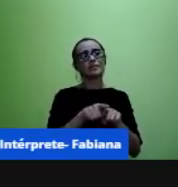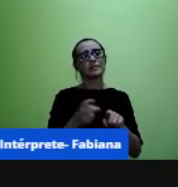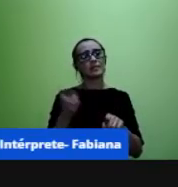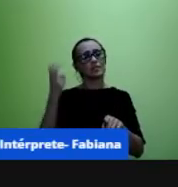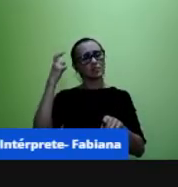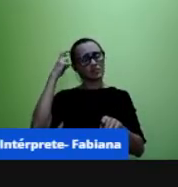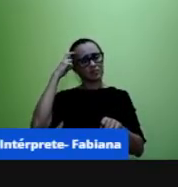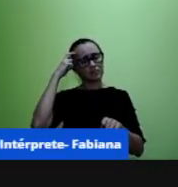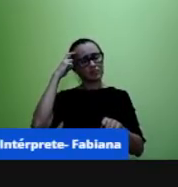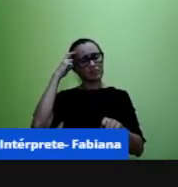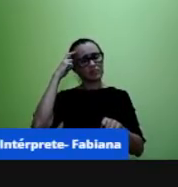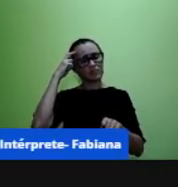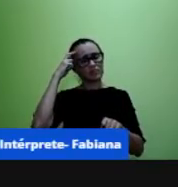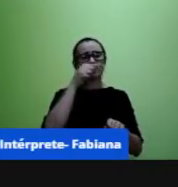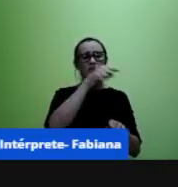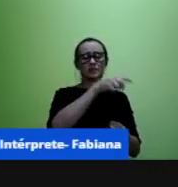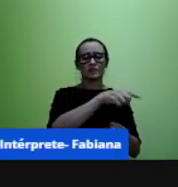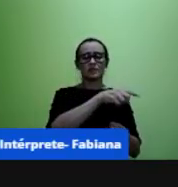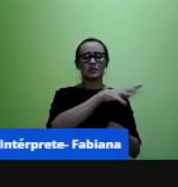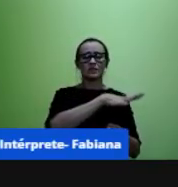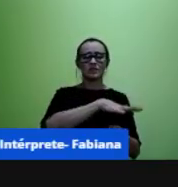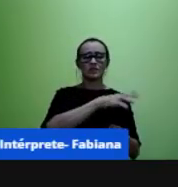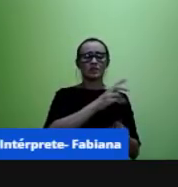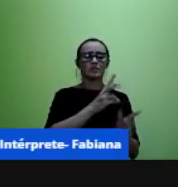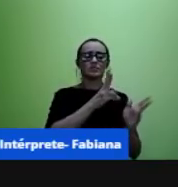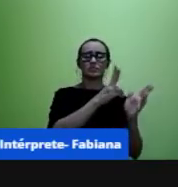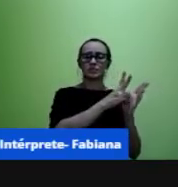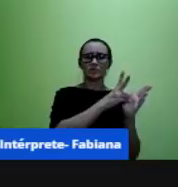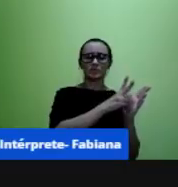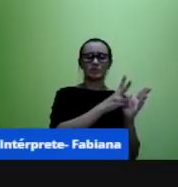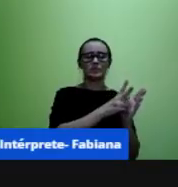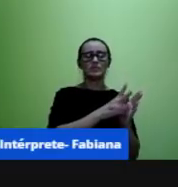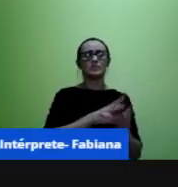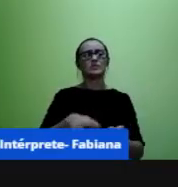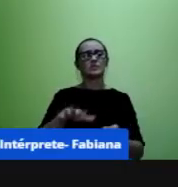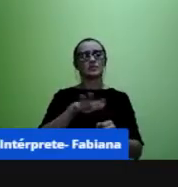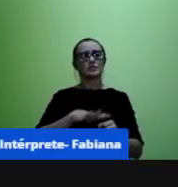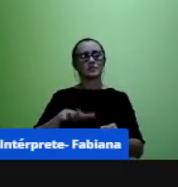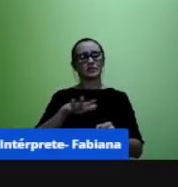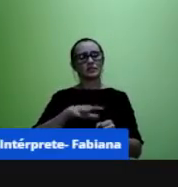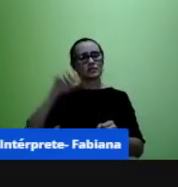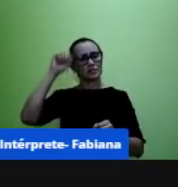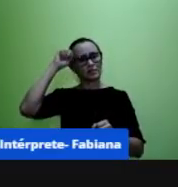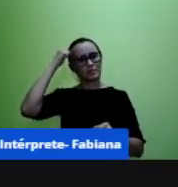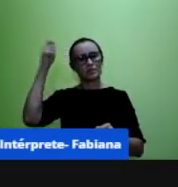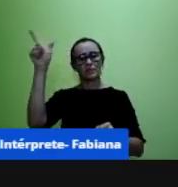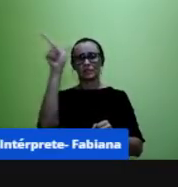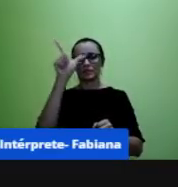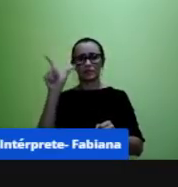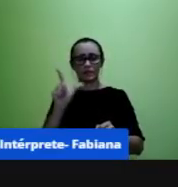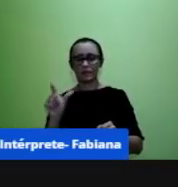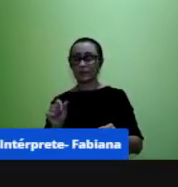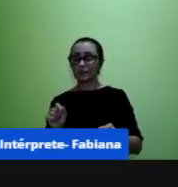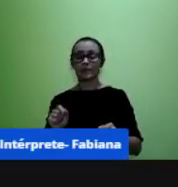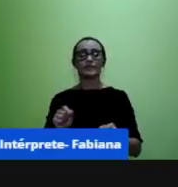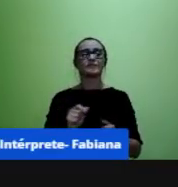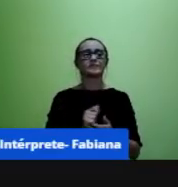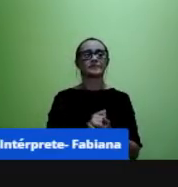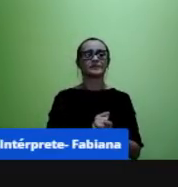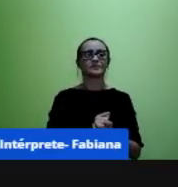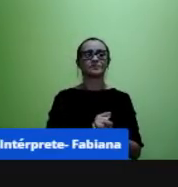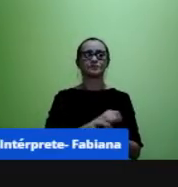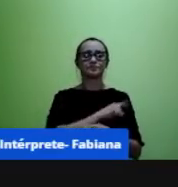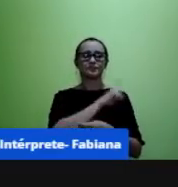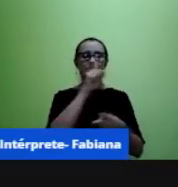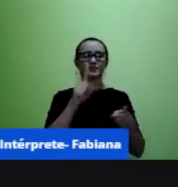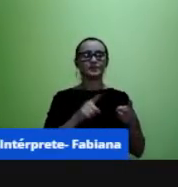matriz indígena, se é de uma matriz africana. Né? O segundo nível, que colocam para a gente também,